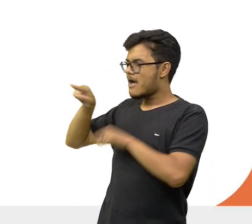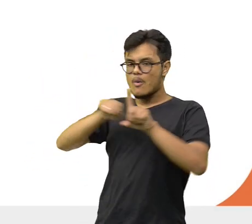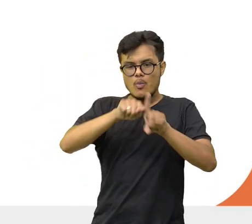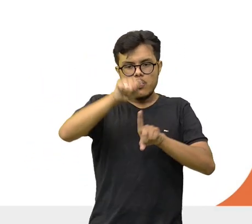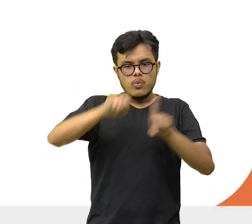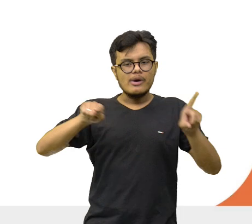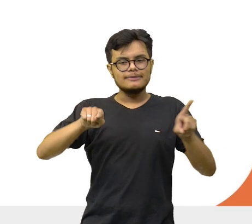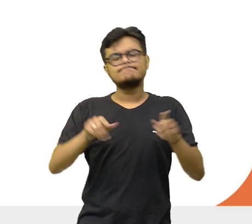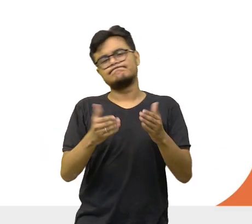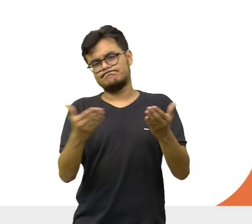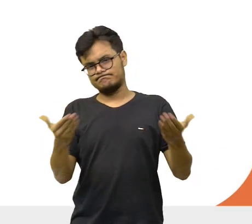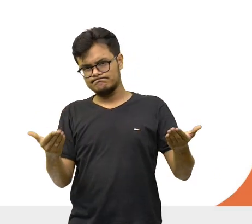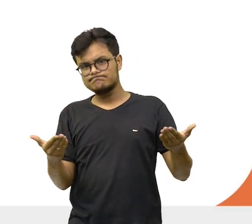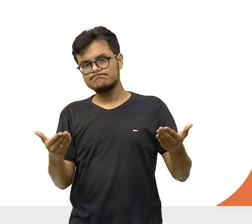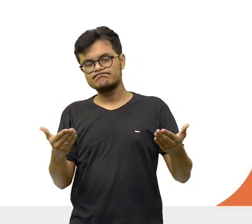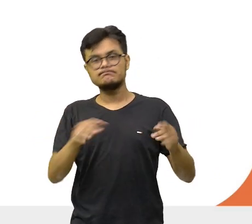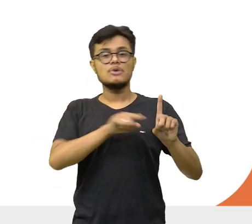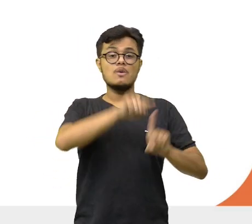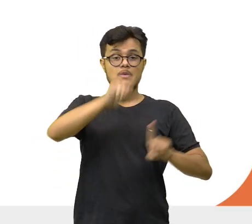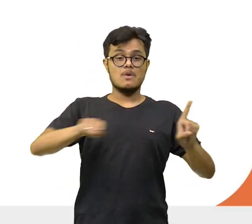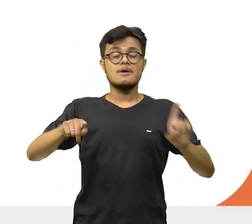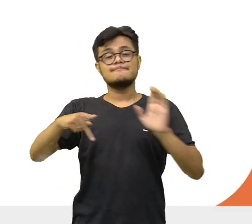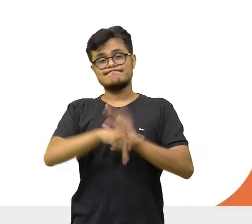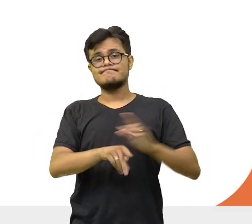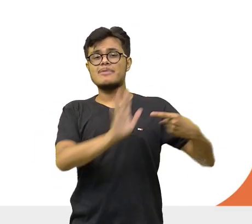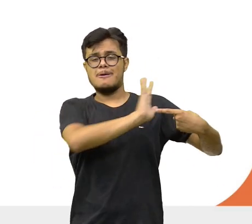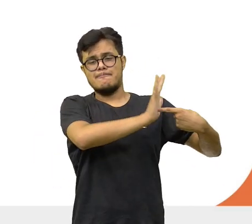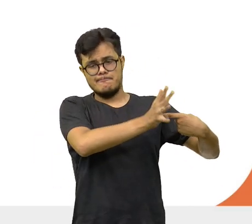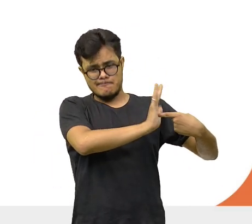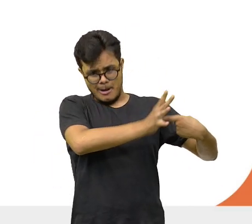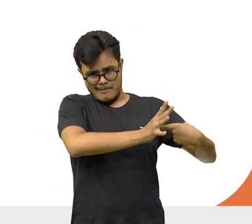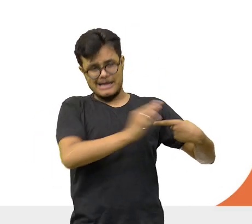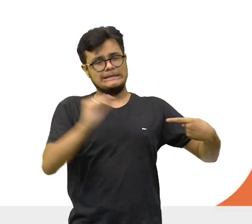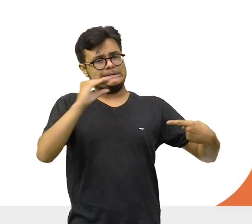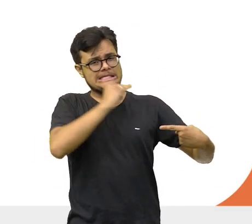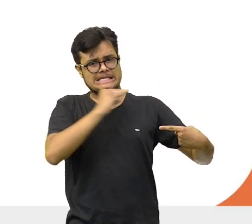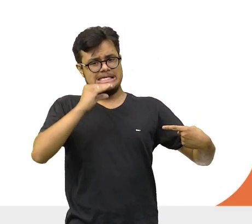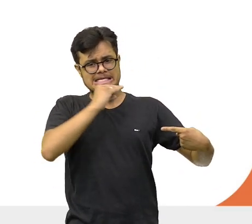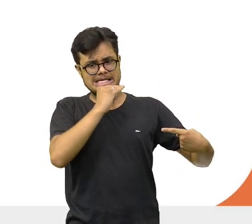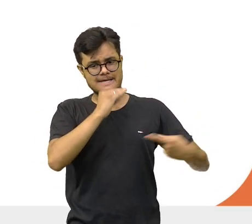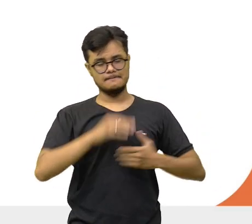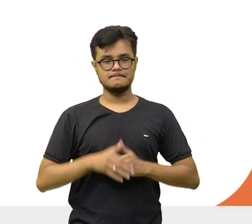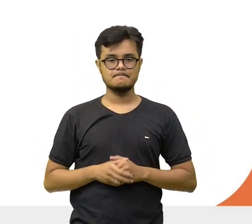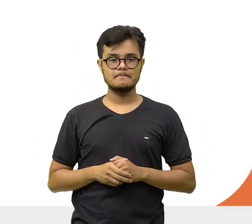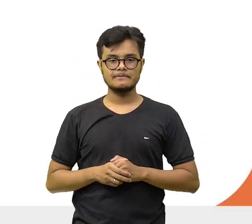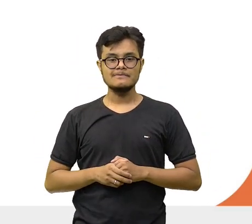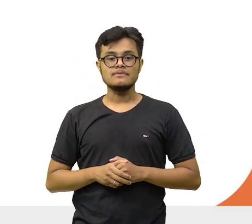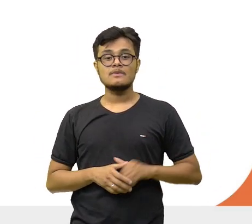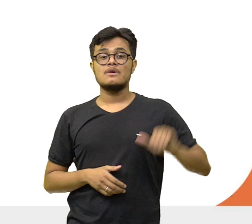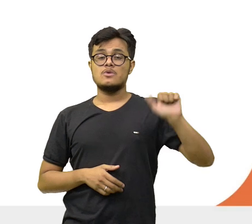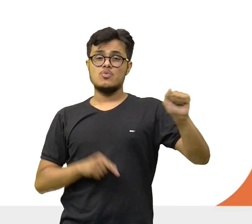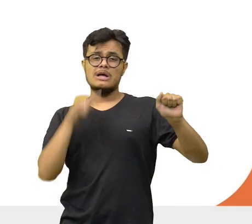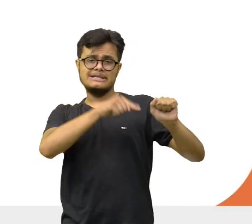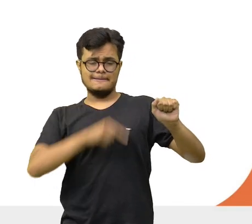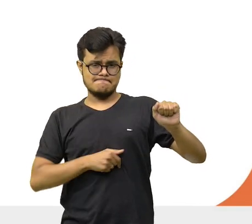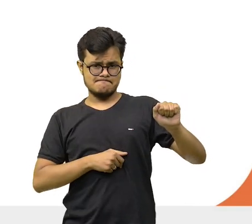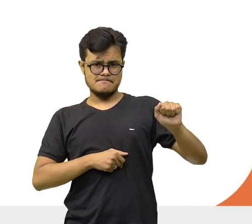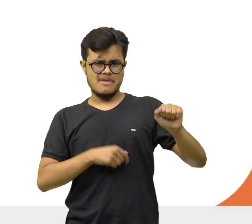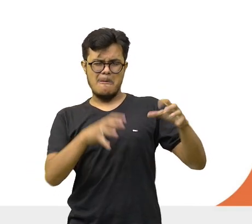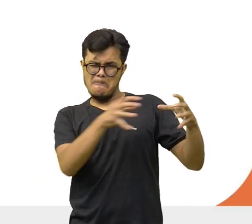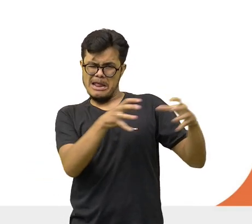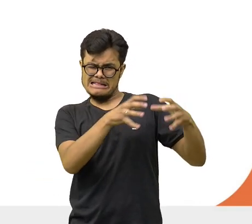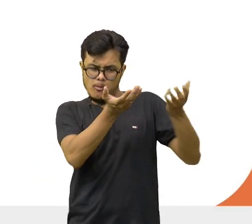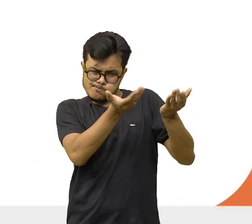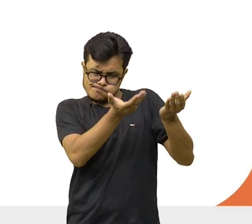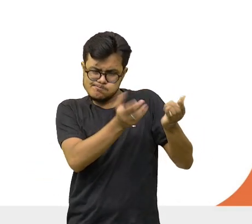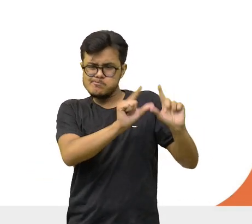essa questão representa, esse gráfico representa uma máquina térmica. E no ponto A, eu tenho menor pressão e menor volume.